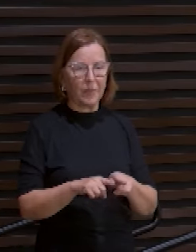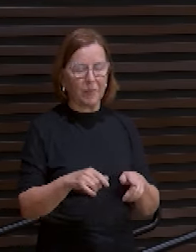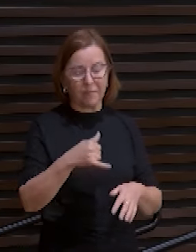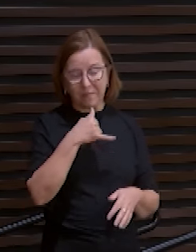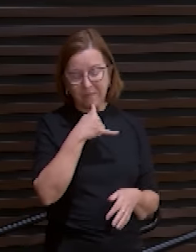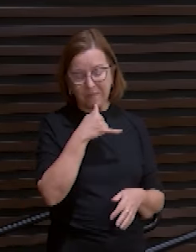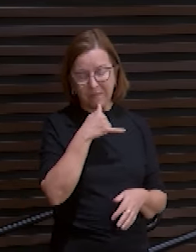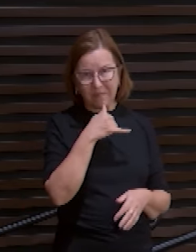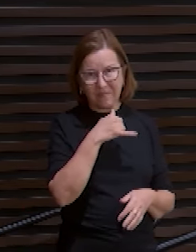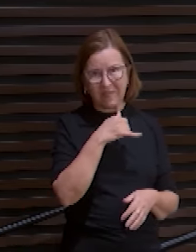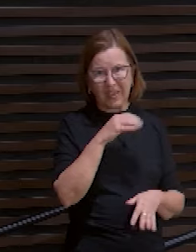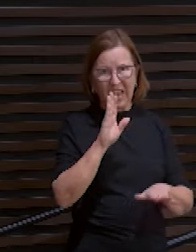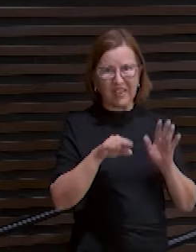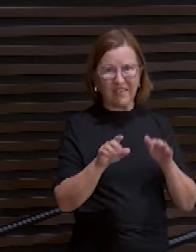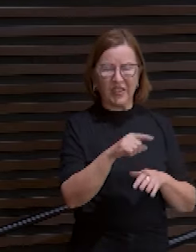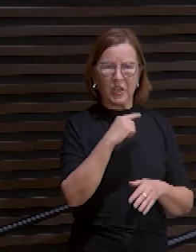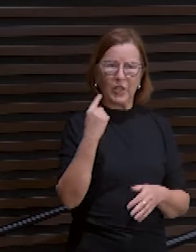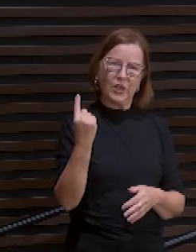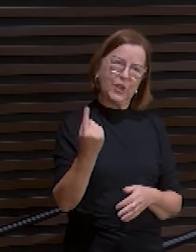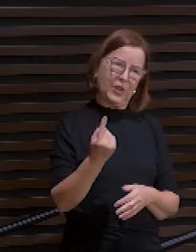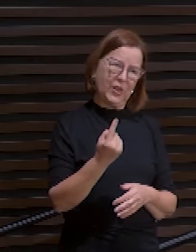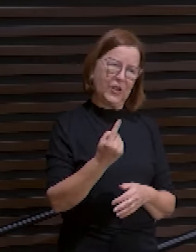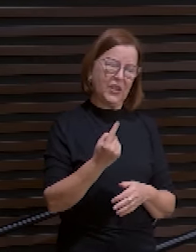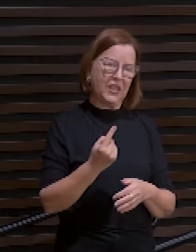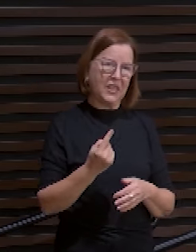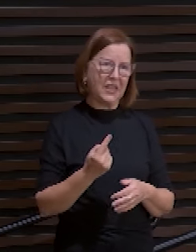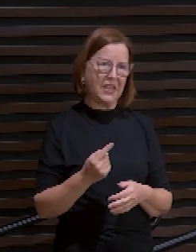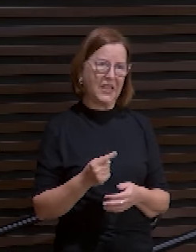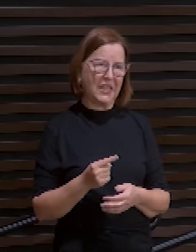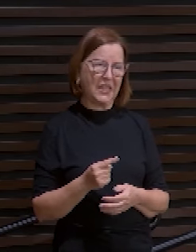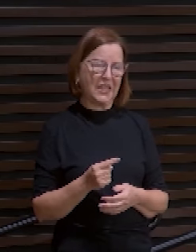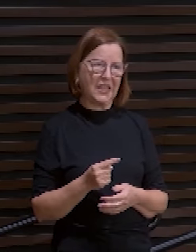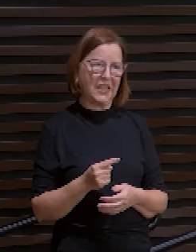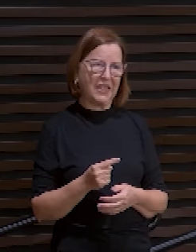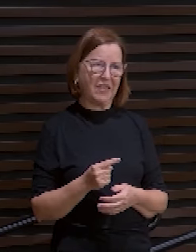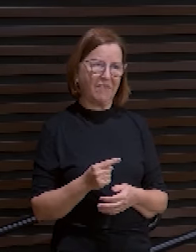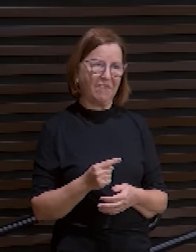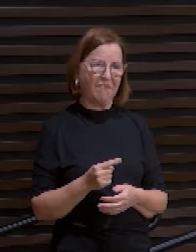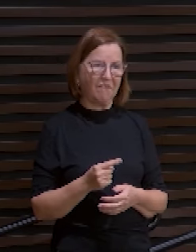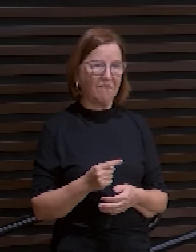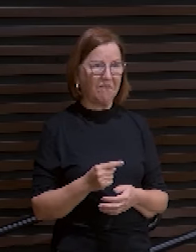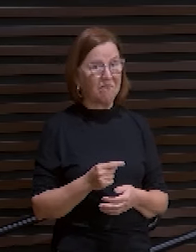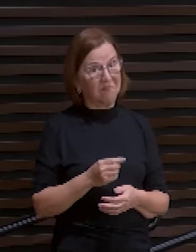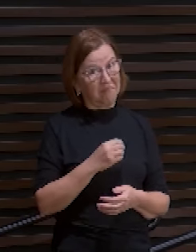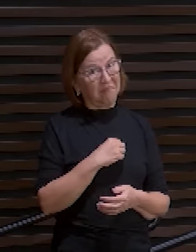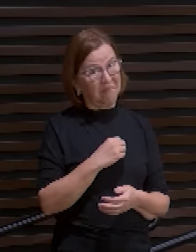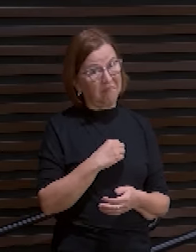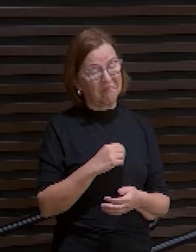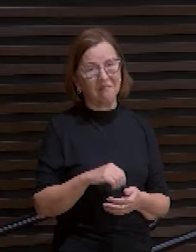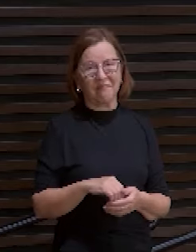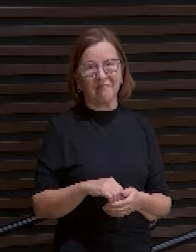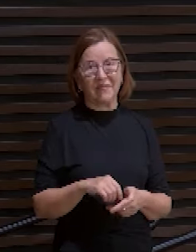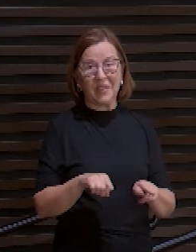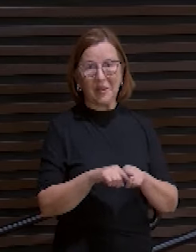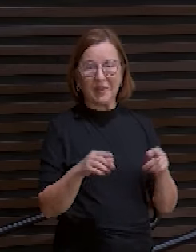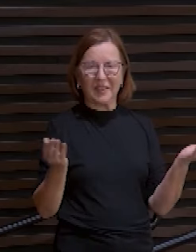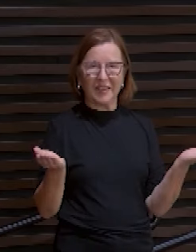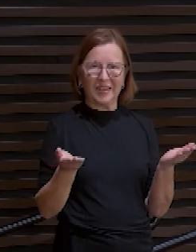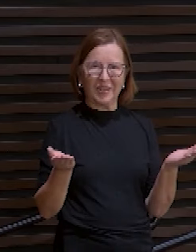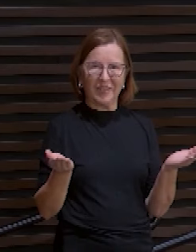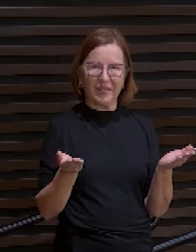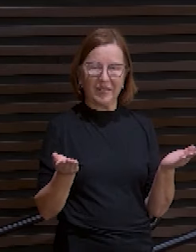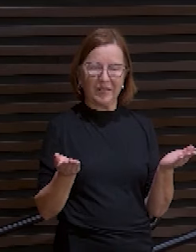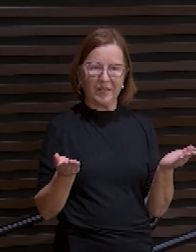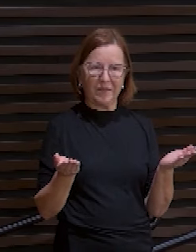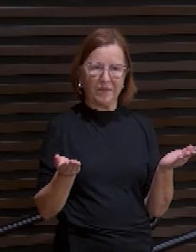nós cedemos algumas investidas da Carne mas agora